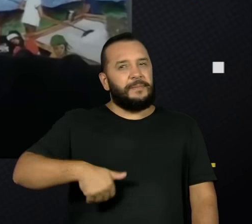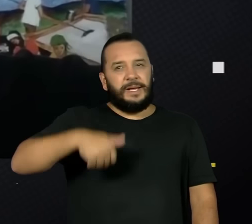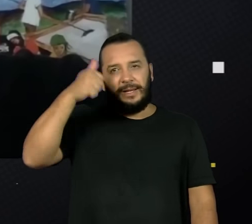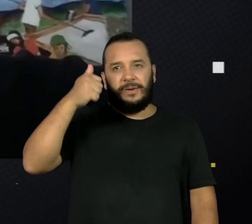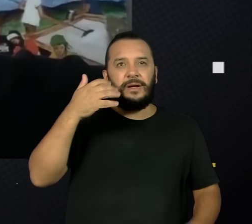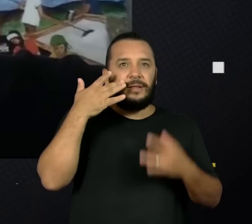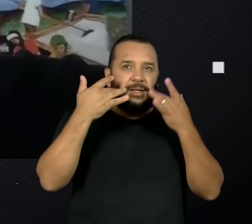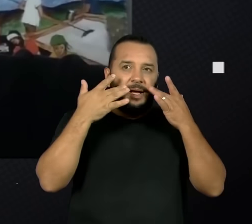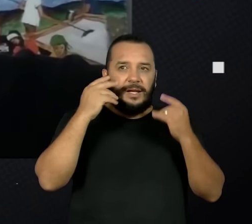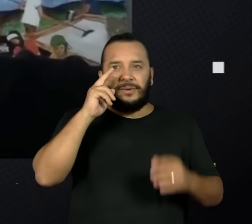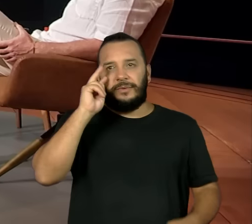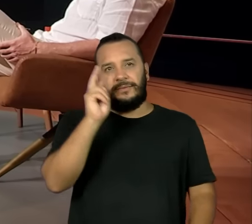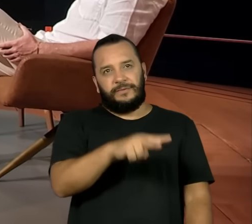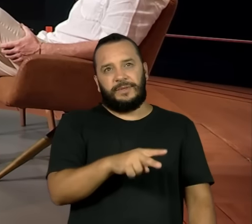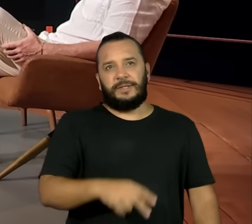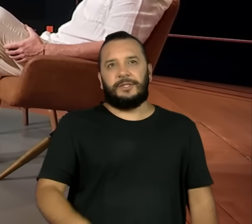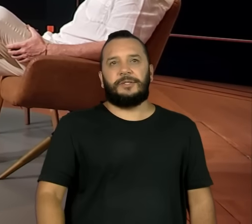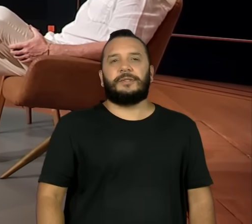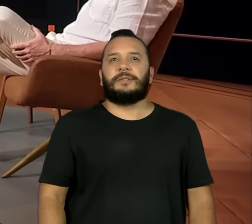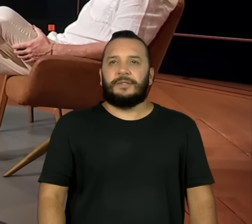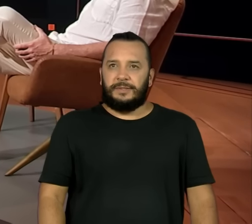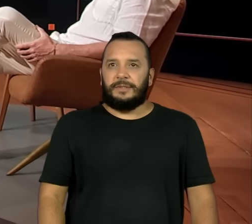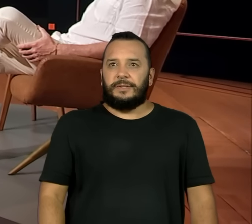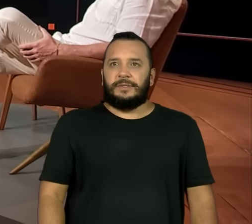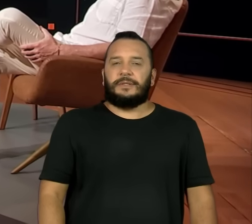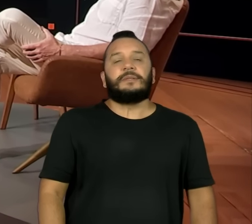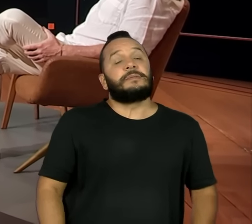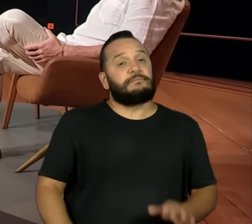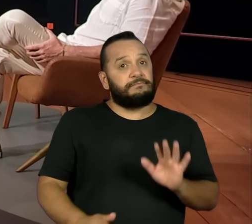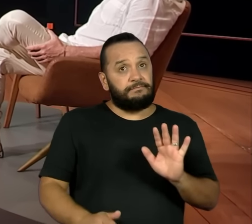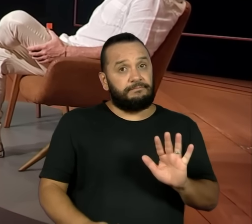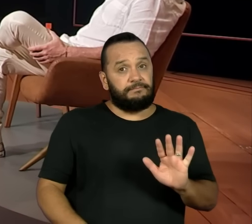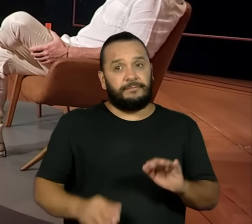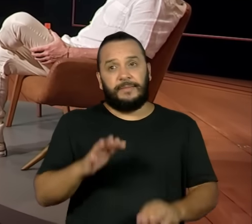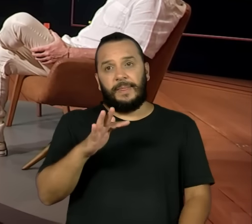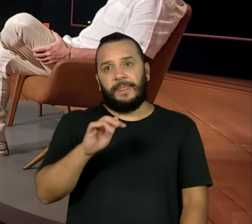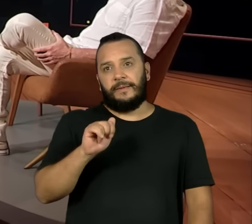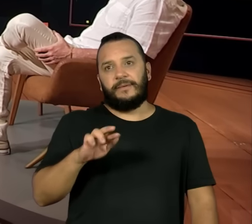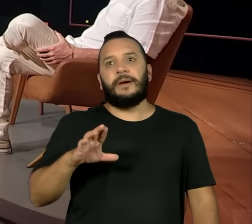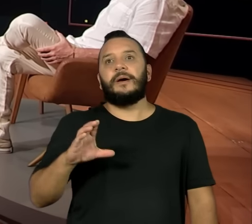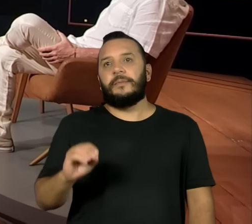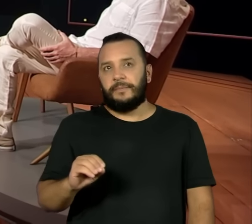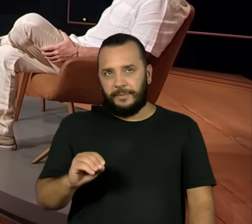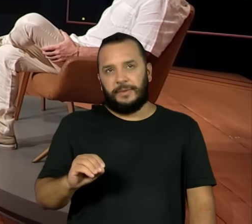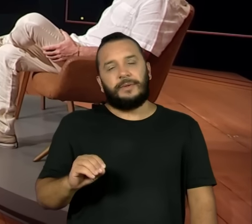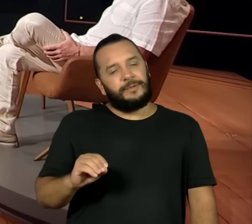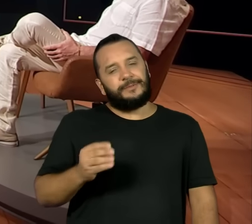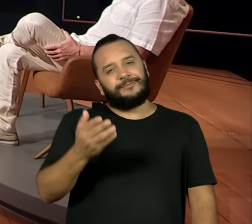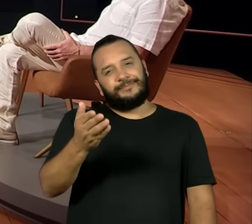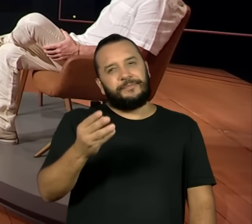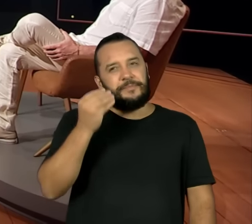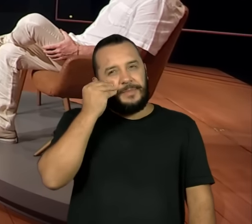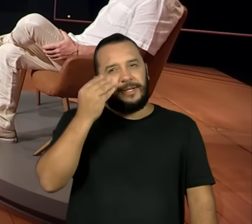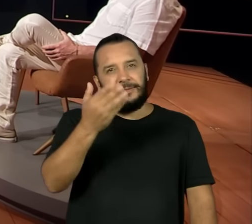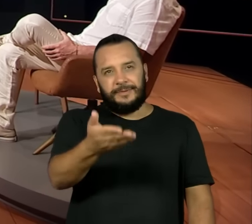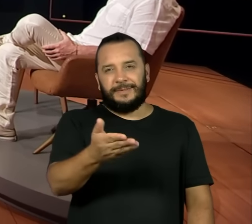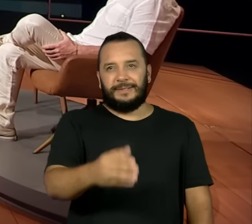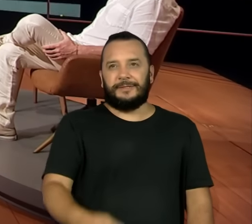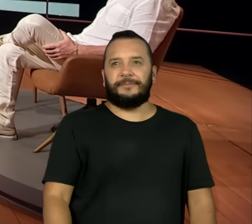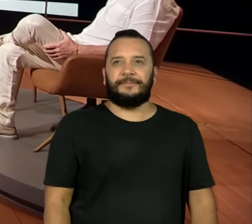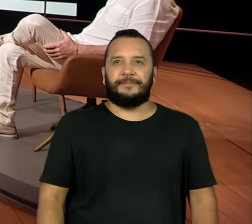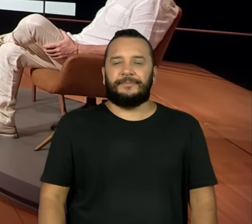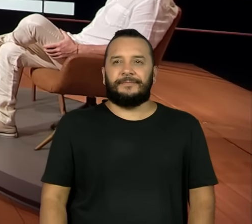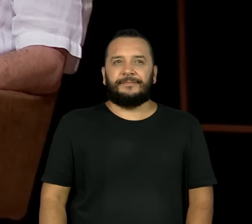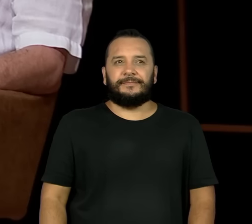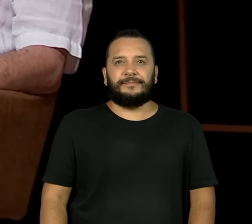eu vi Só para constar Fábio Assunção um grande beijo